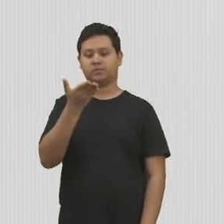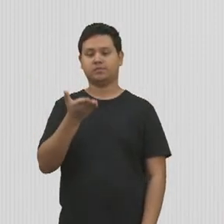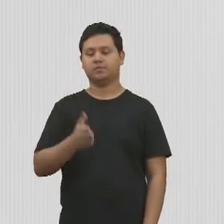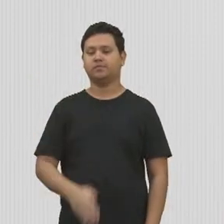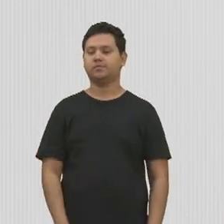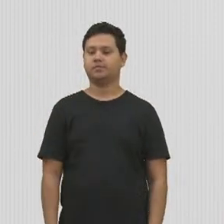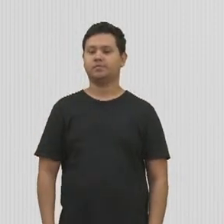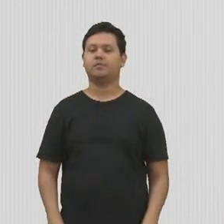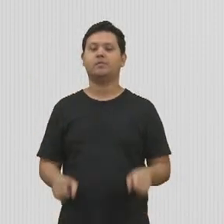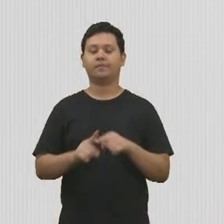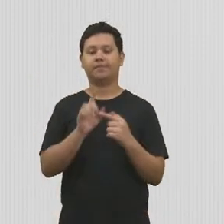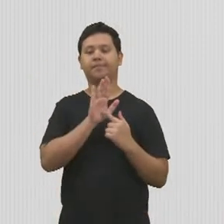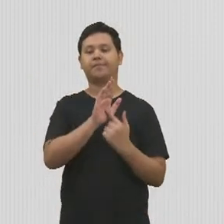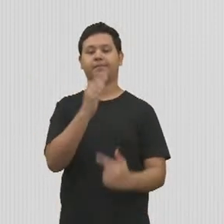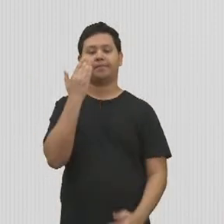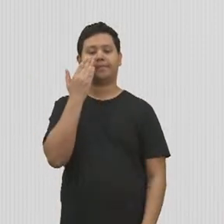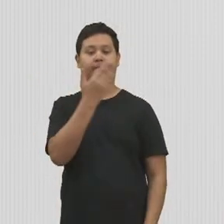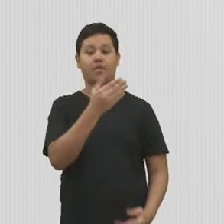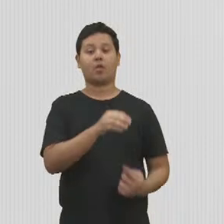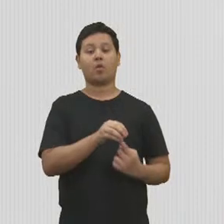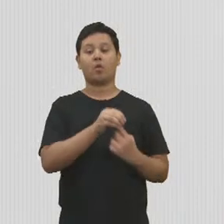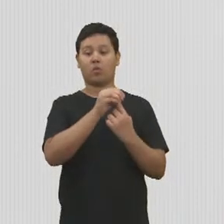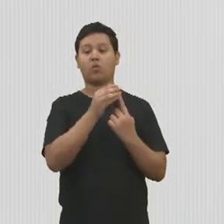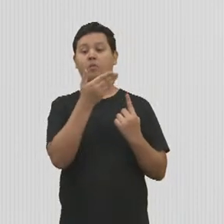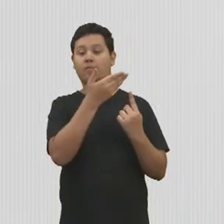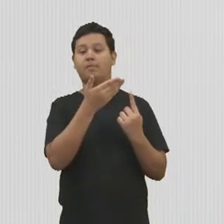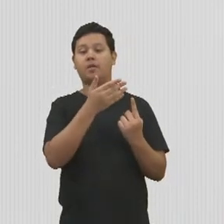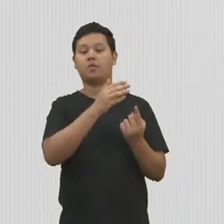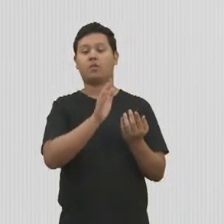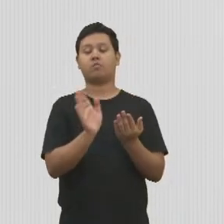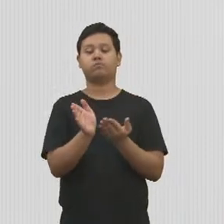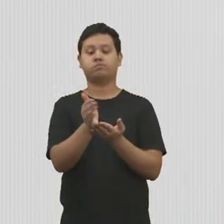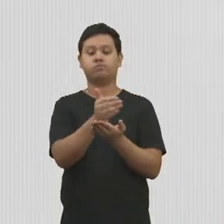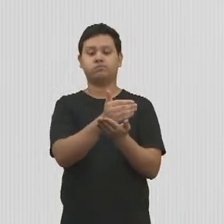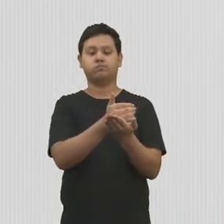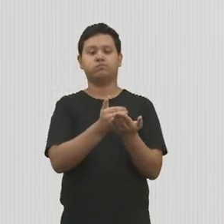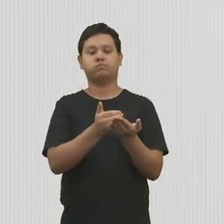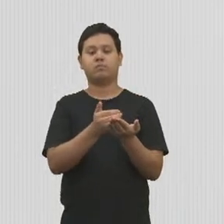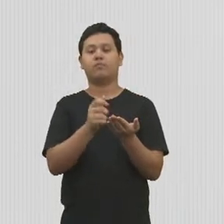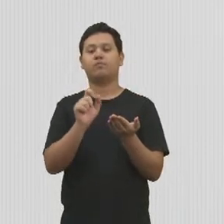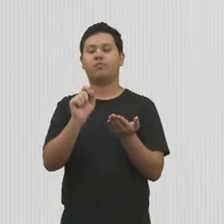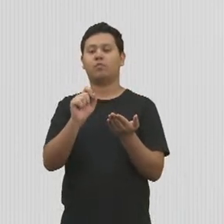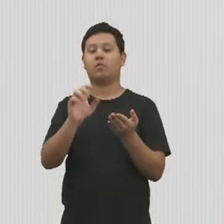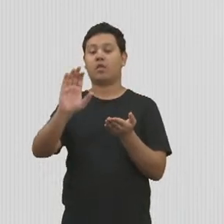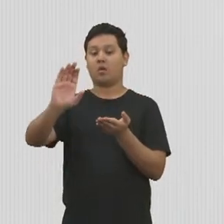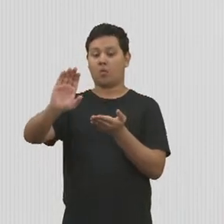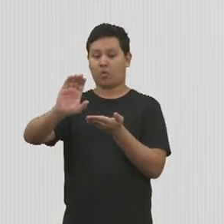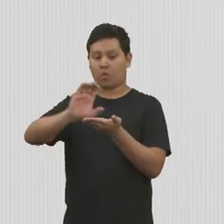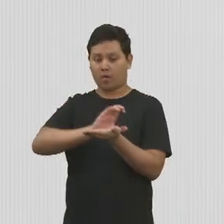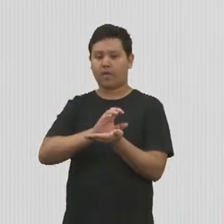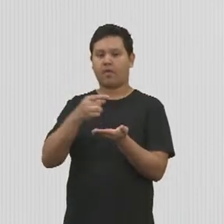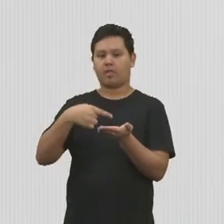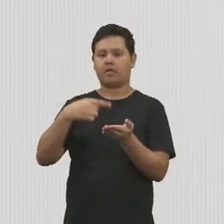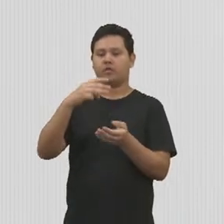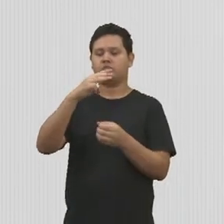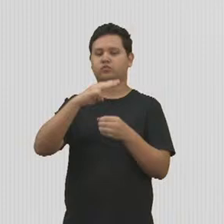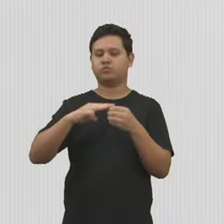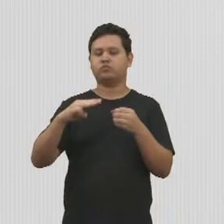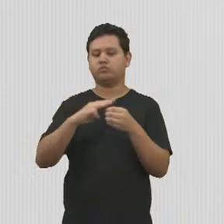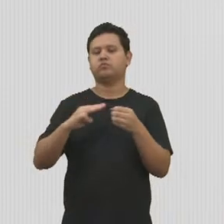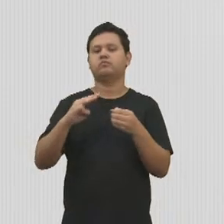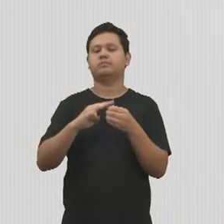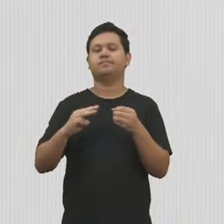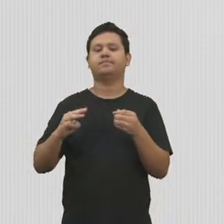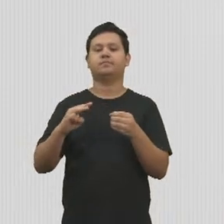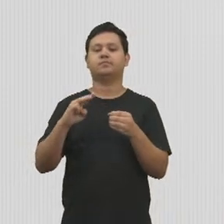O resultado primário, né? A gente pega a receita primária, que é a receita que de fato entra para a gestão do município, proveniente